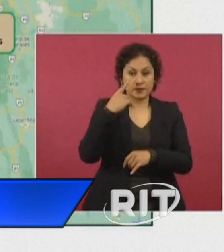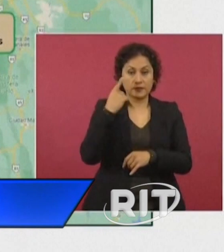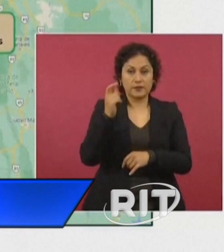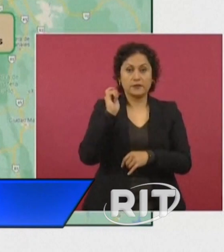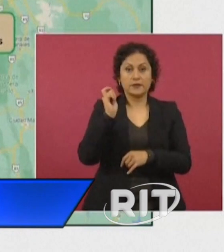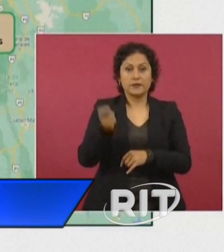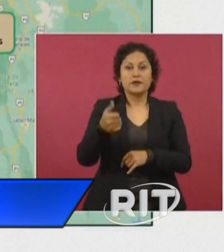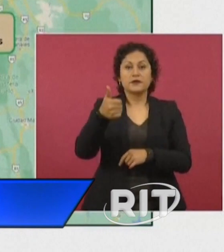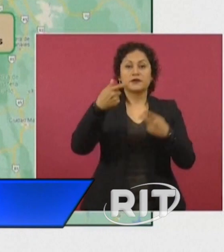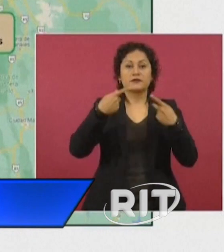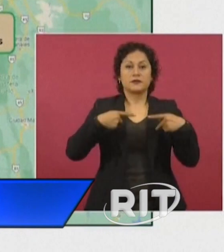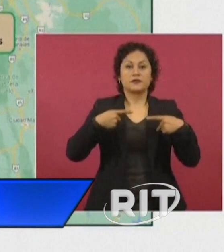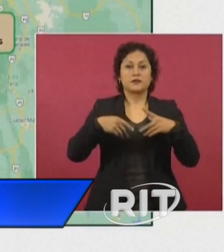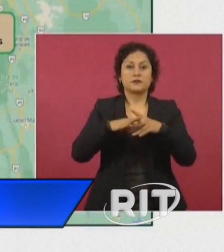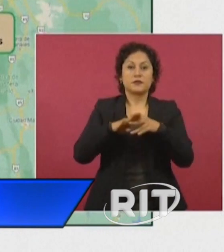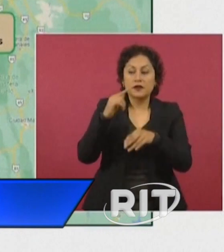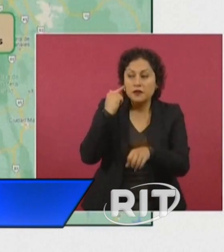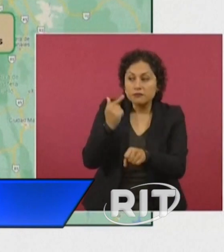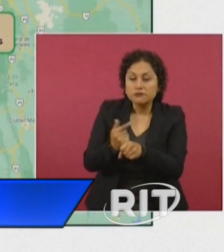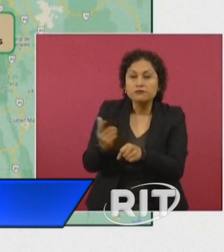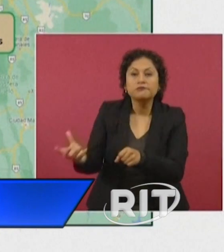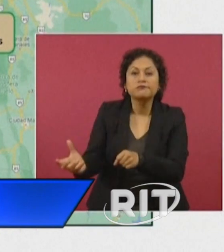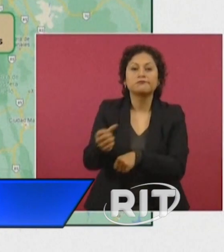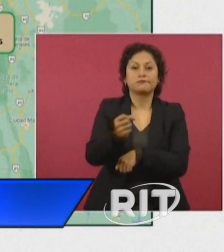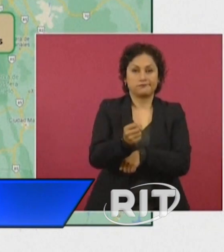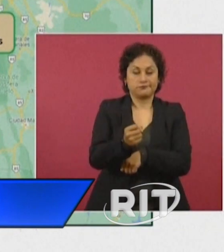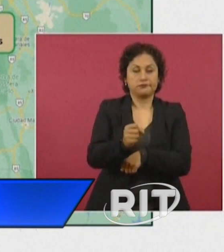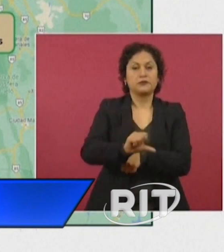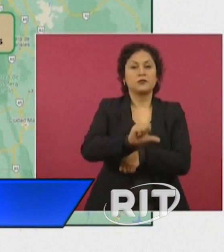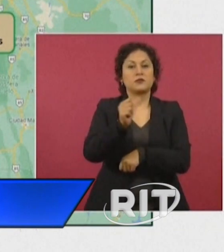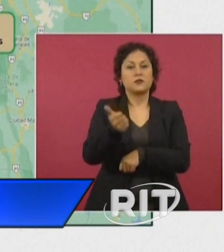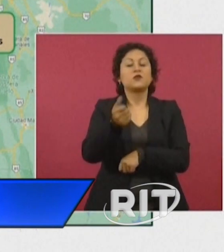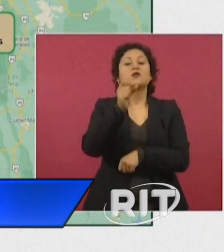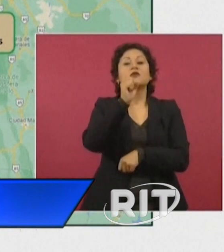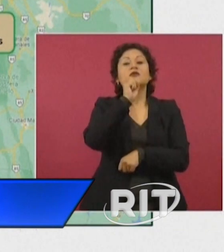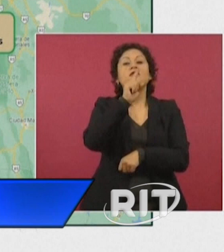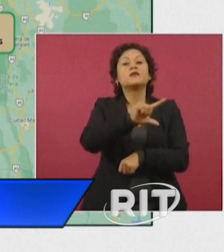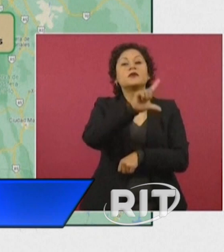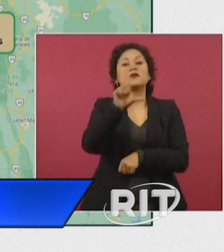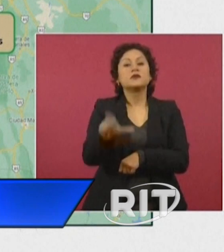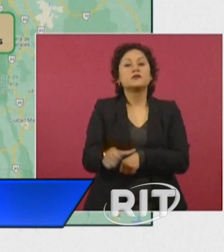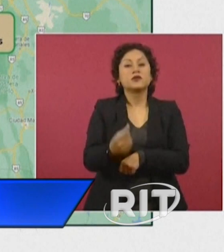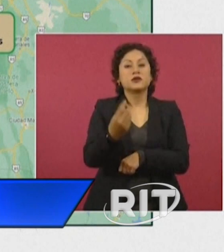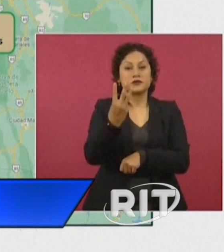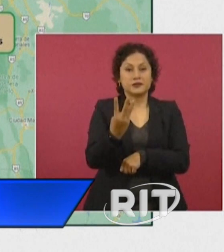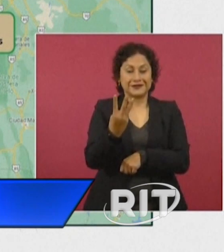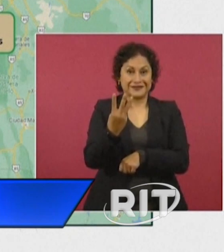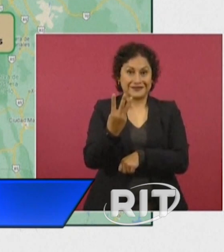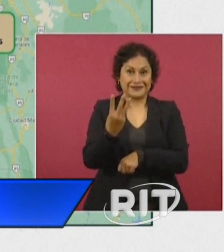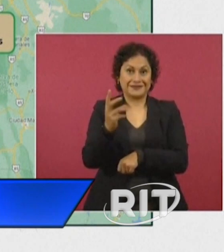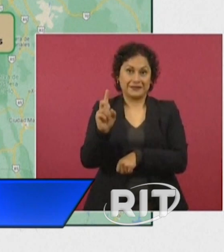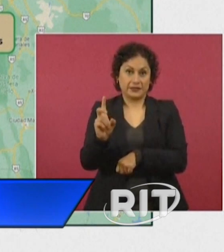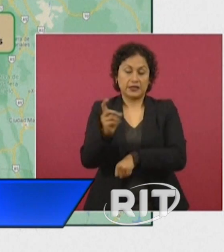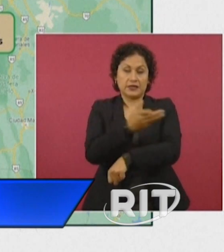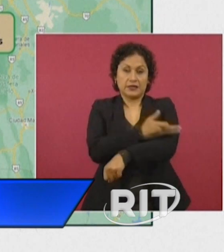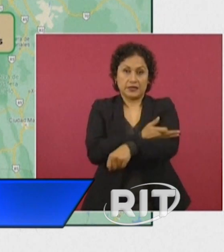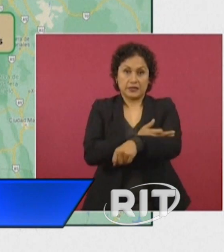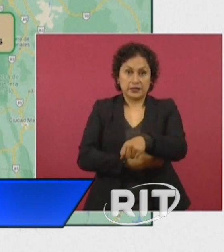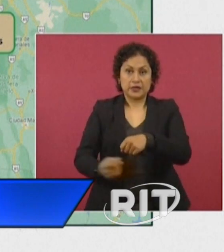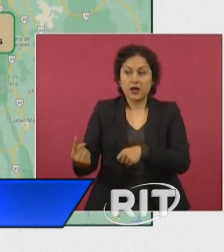De acordo com as autoridades de Nuevo León e a empresa de transporte, cerca de 50 migrantes embarcaram no ônibus em Tapachula, no estado de Chiapas, sul do